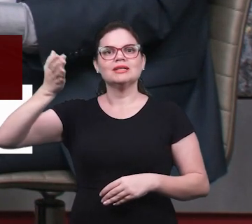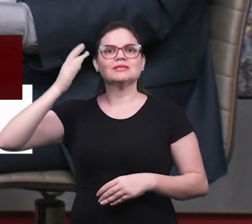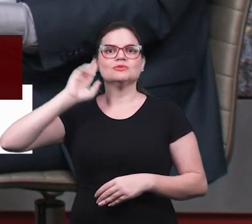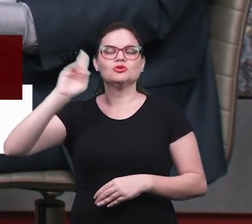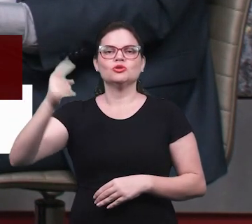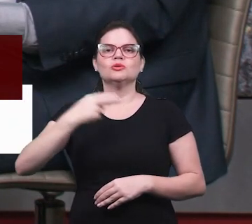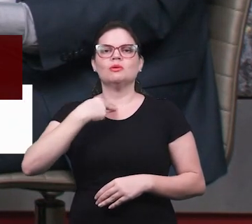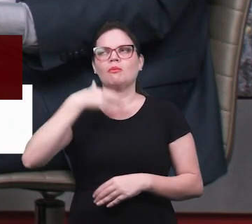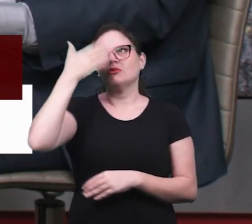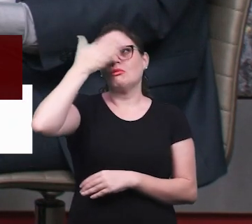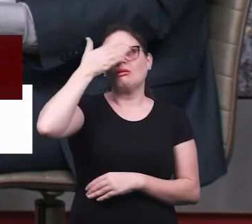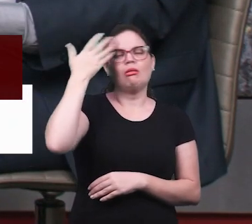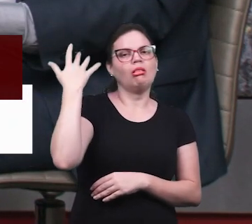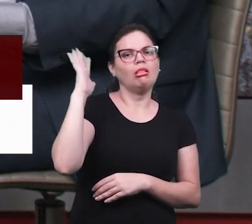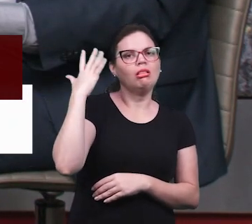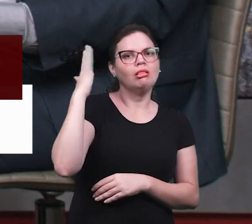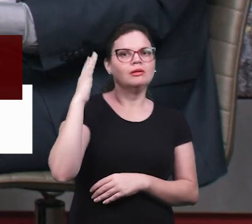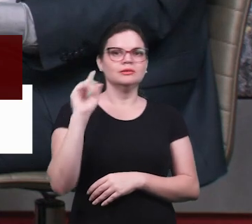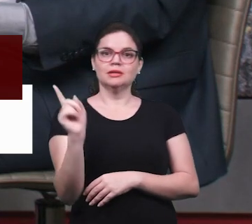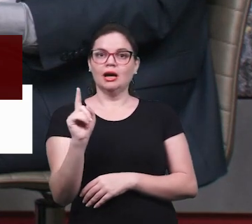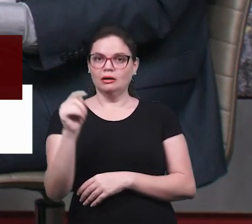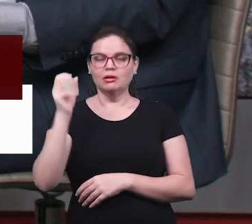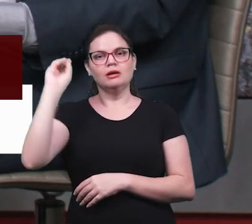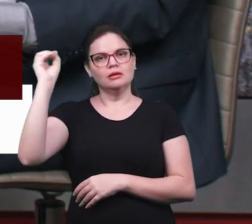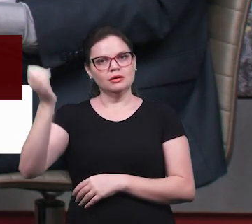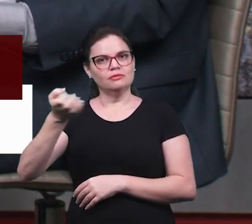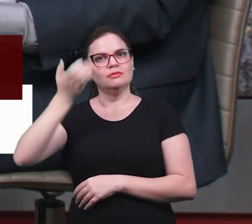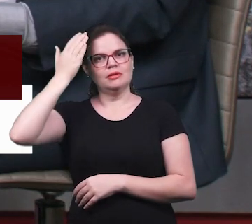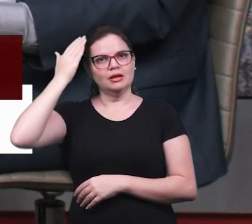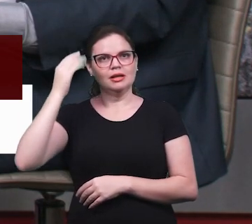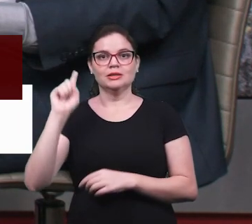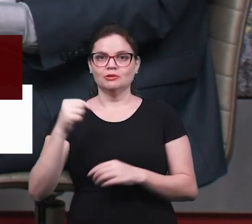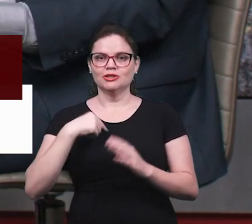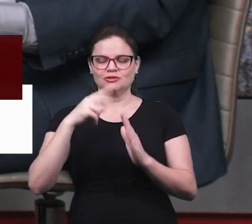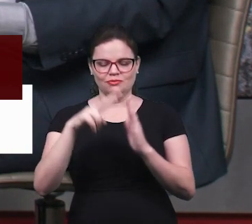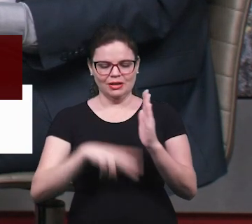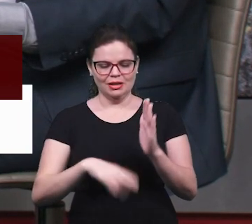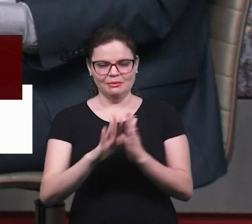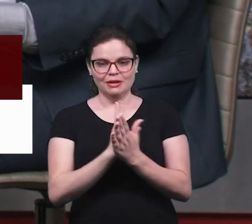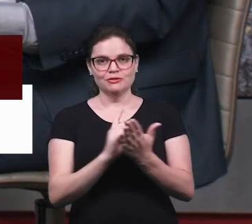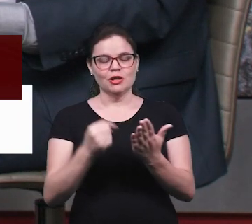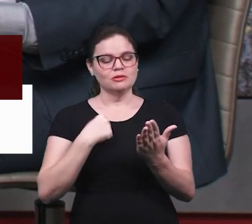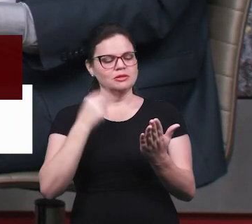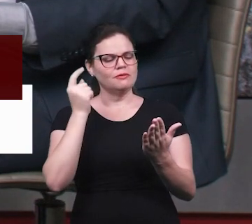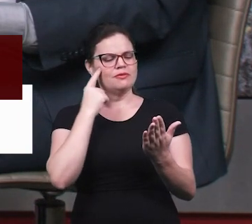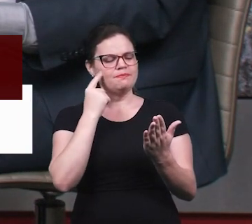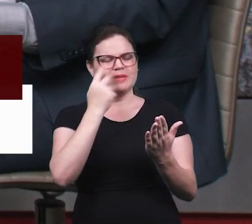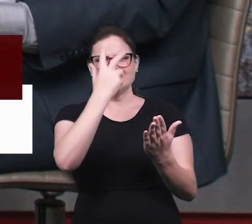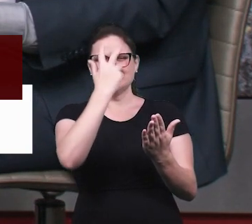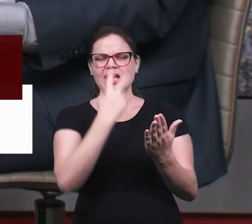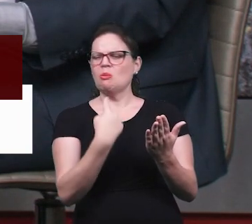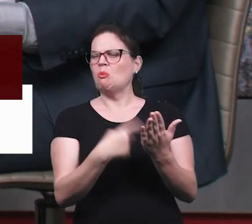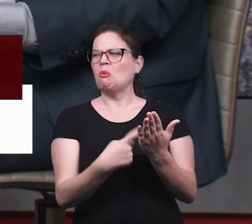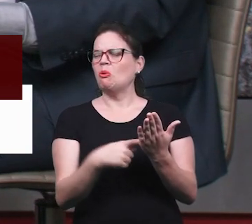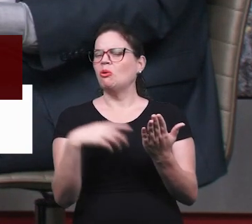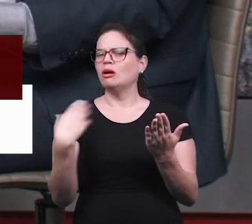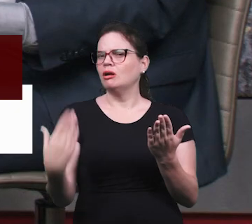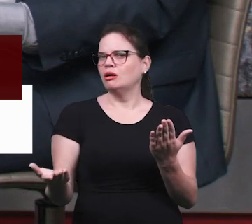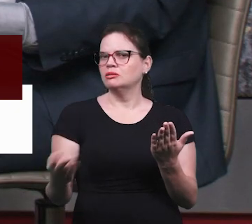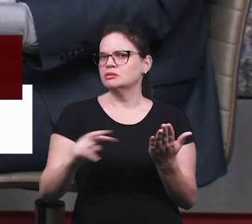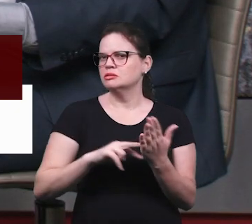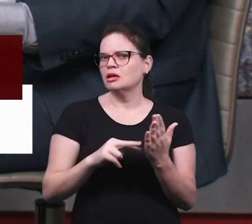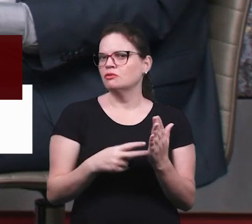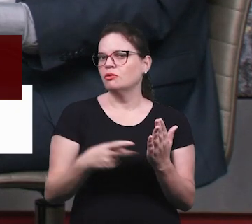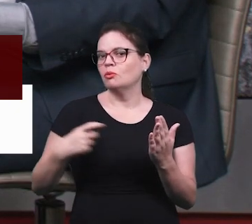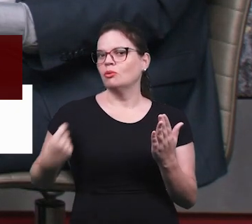Senhor. Então, é nesse entendimento que nós vamos ler a palavra do Senhor, aplicando aquilo que está